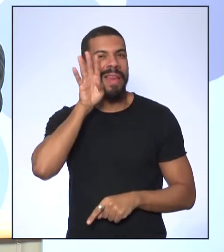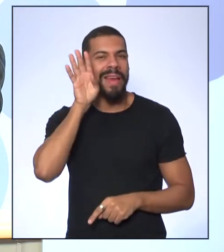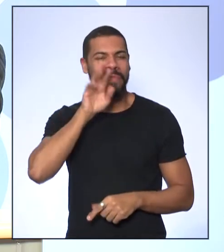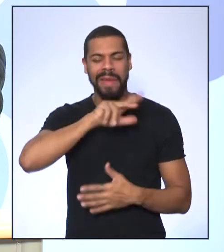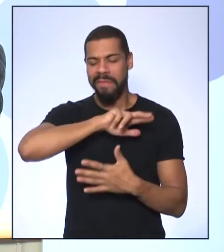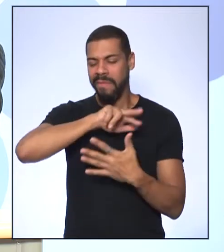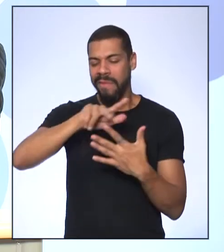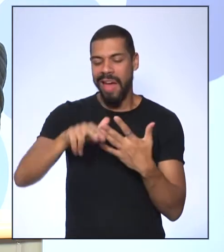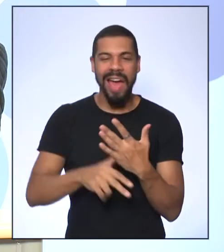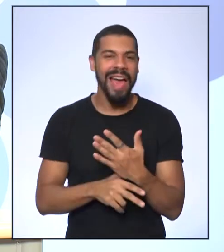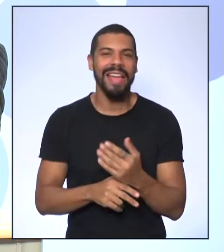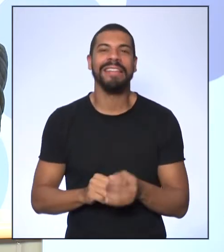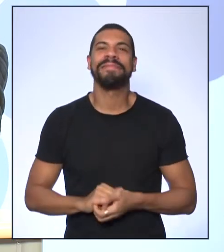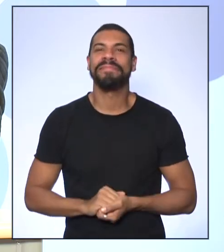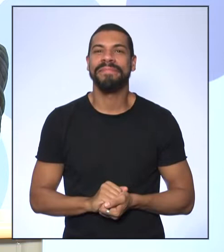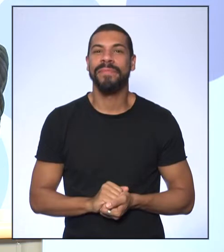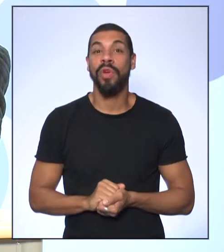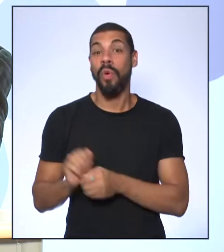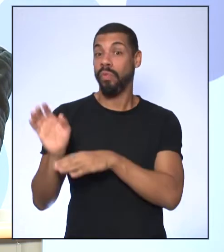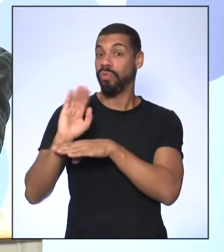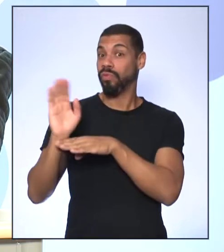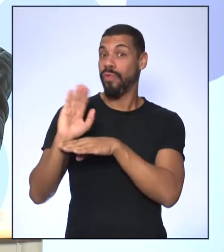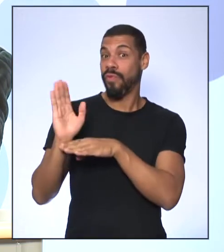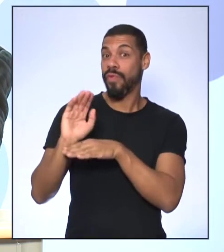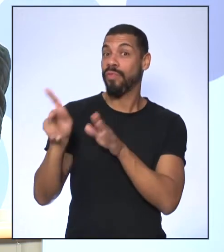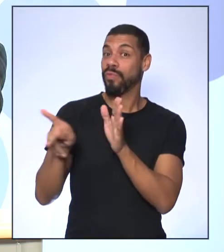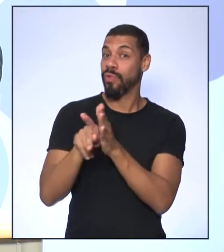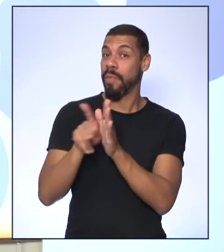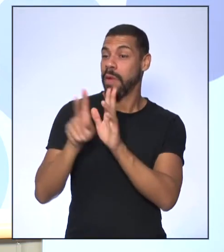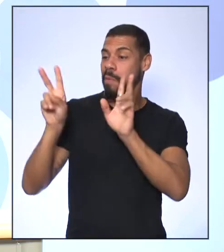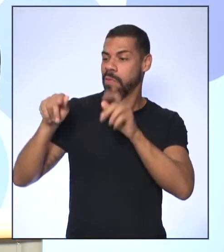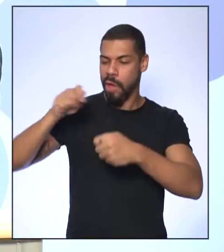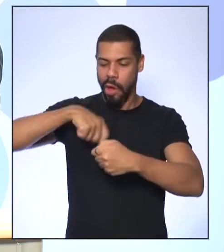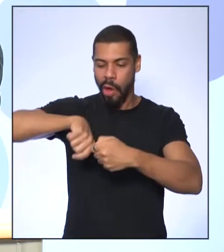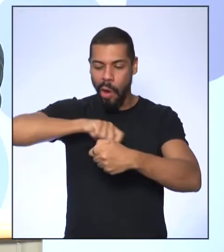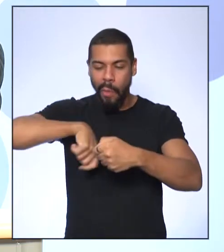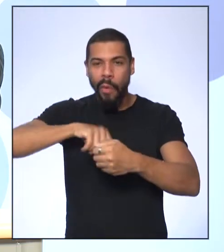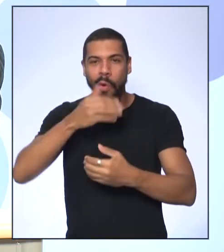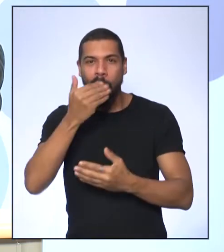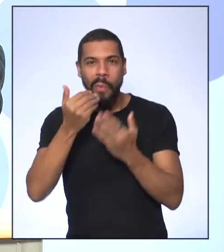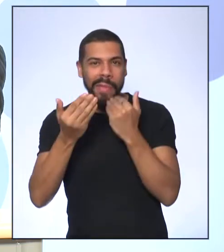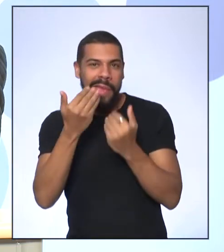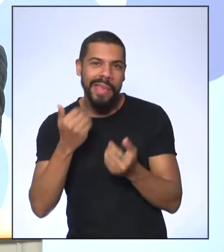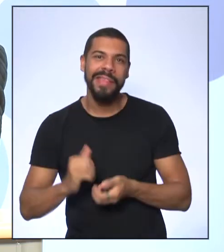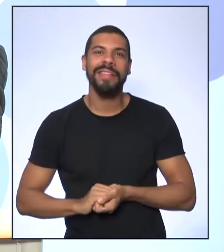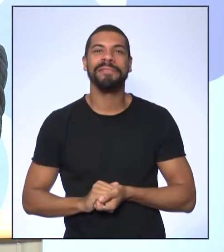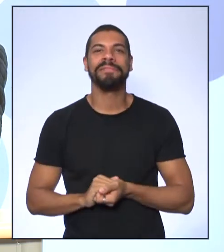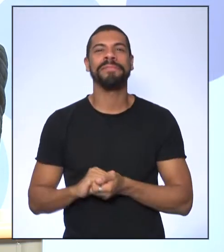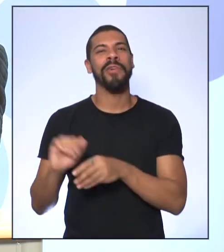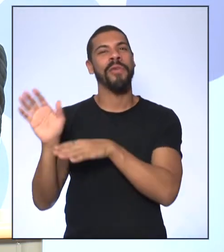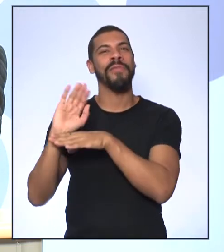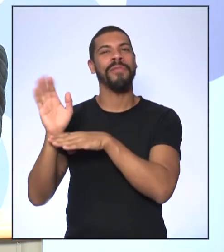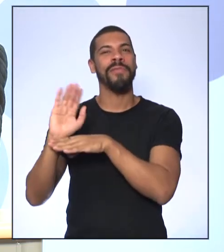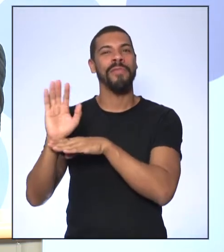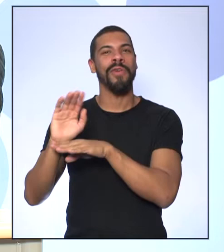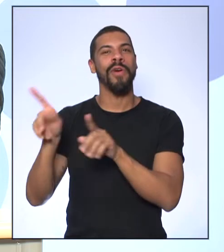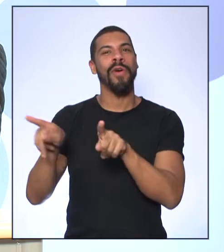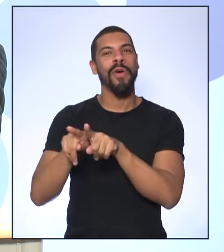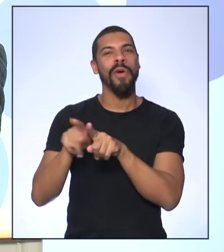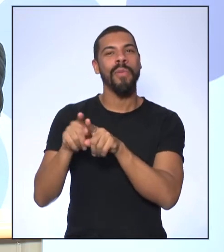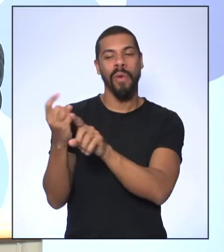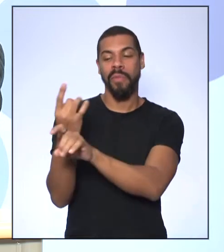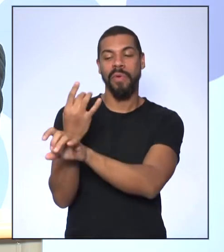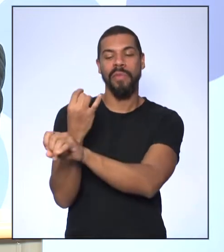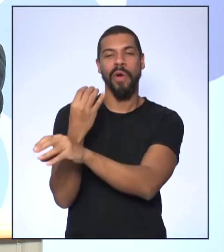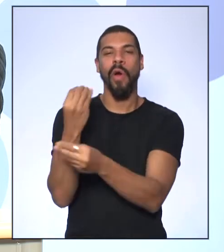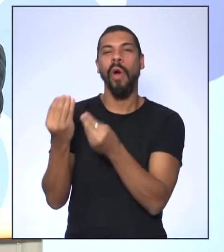gente falando sobre um filme sobre comida. Outros estão falando sobre filmes das aulas online com os colegas,